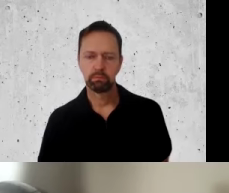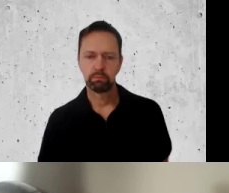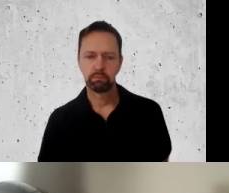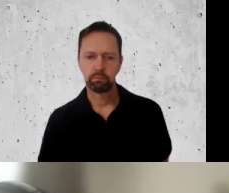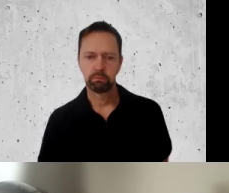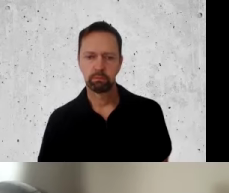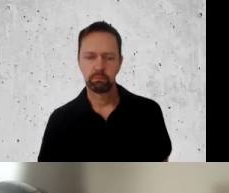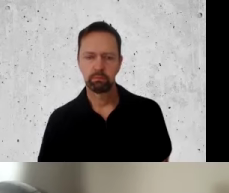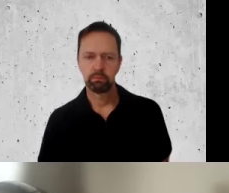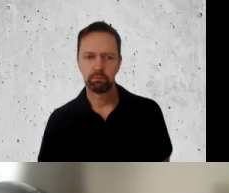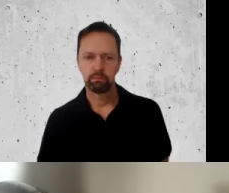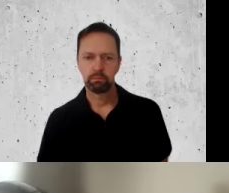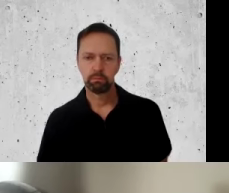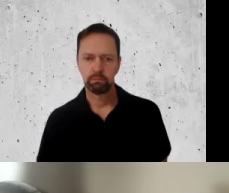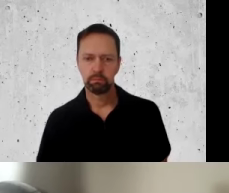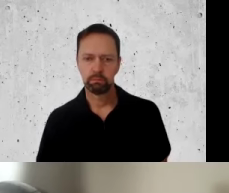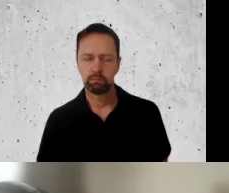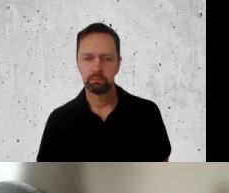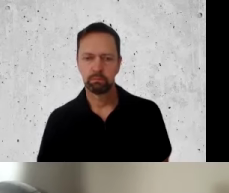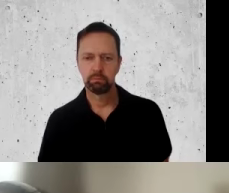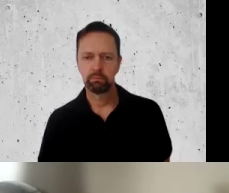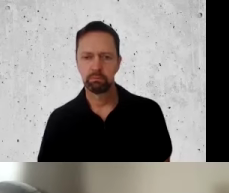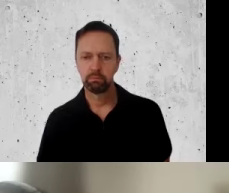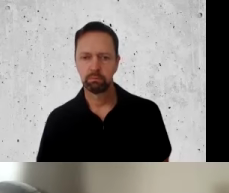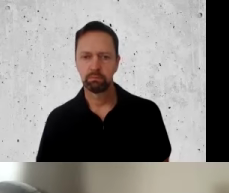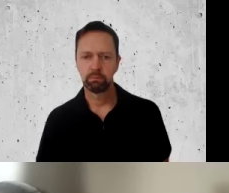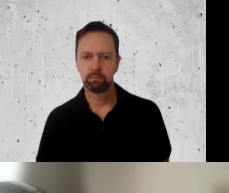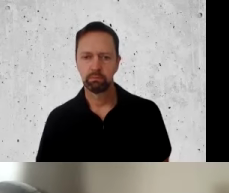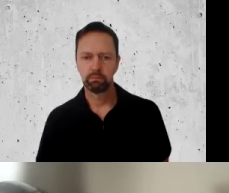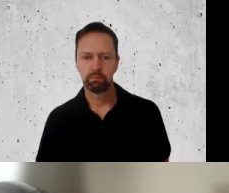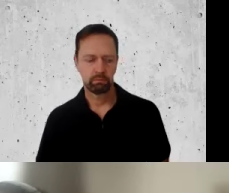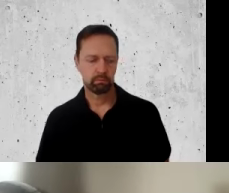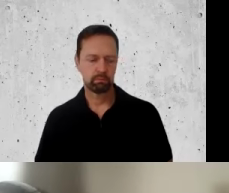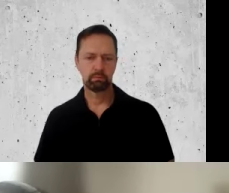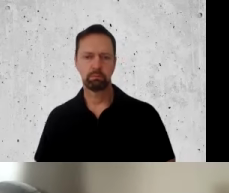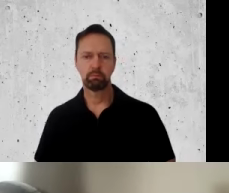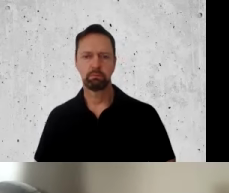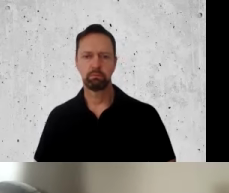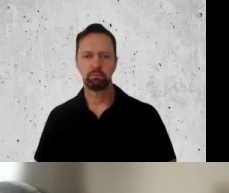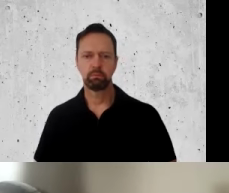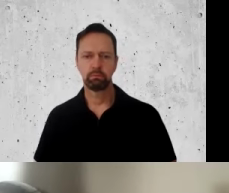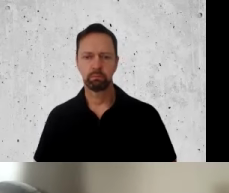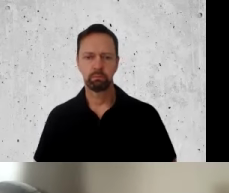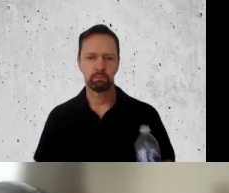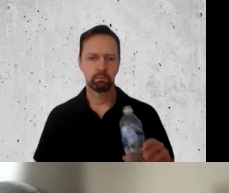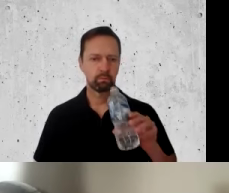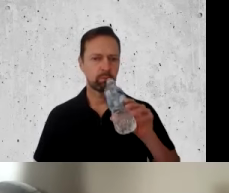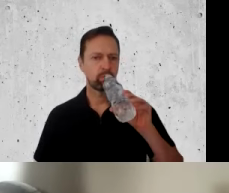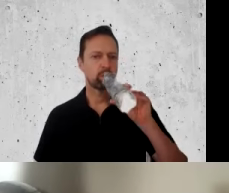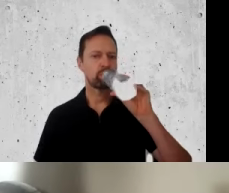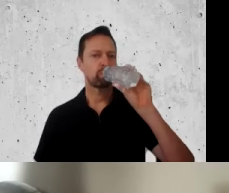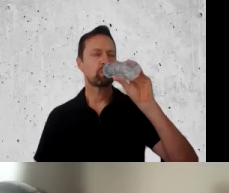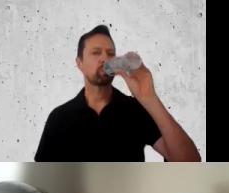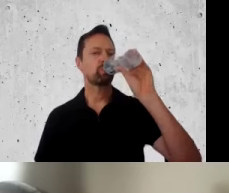época que isso começou a ser gestado, lá em 2017, 2018, e a lei foi aprovada só agora,